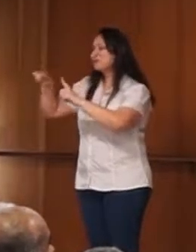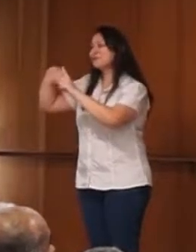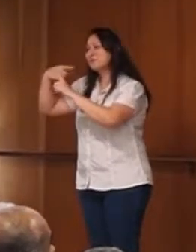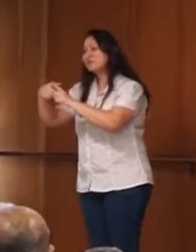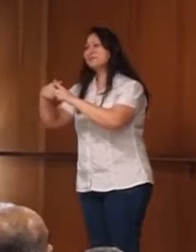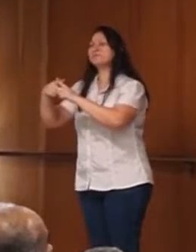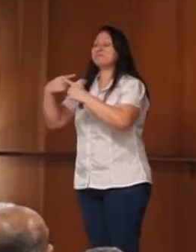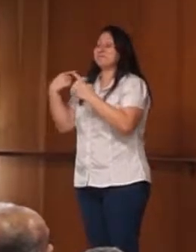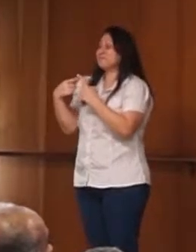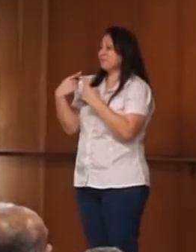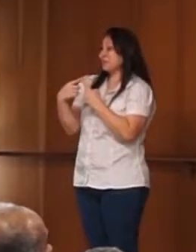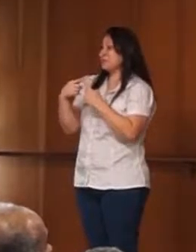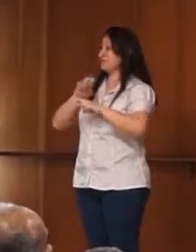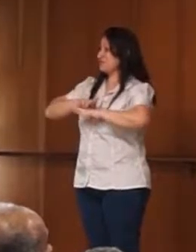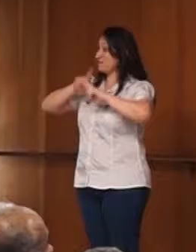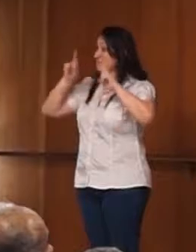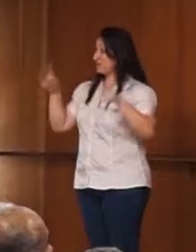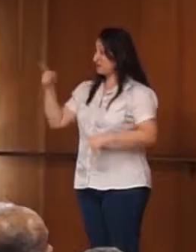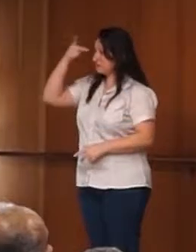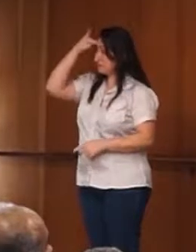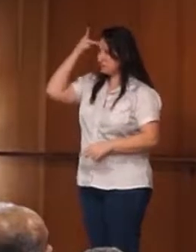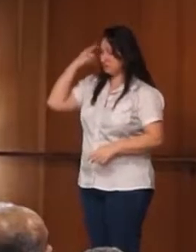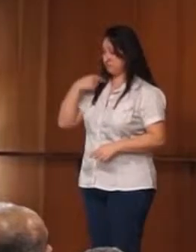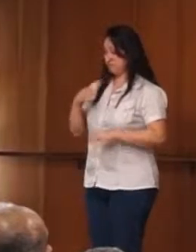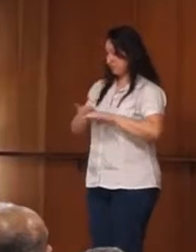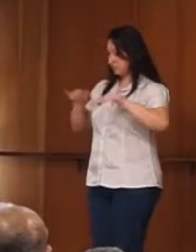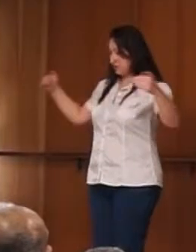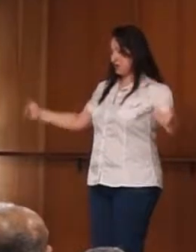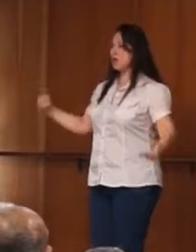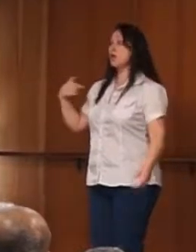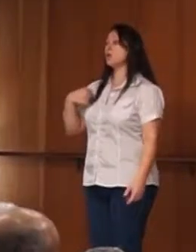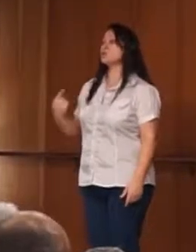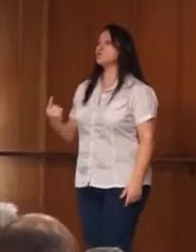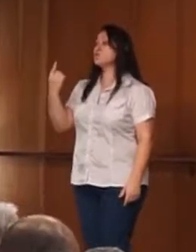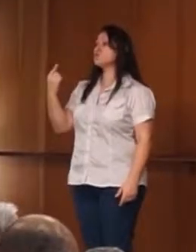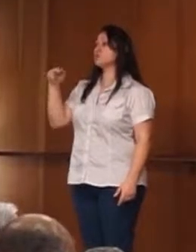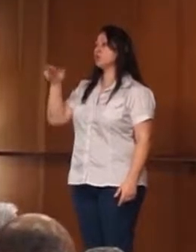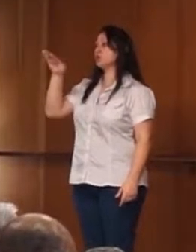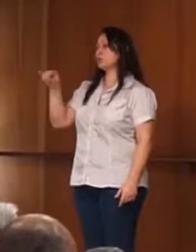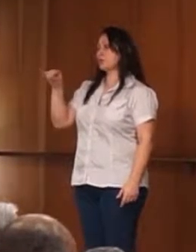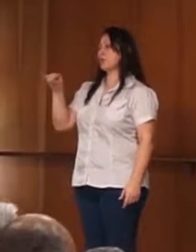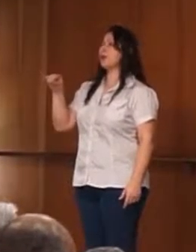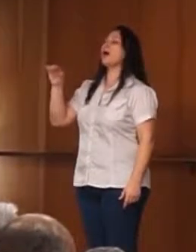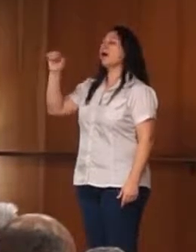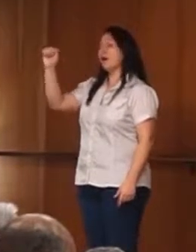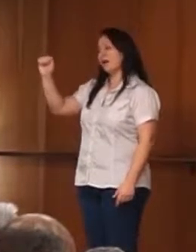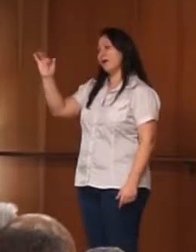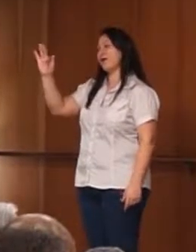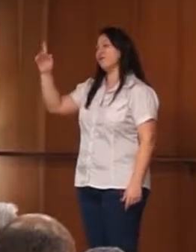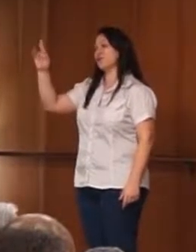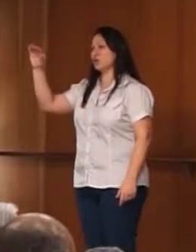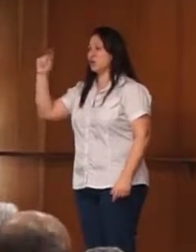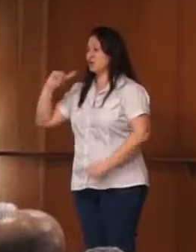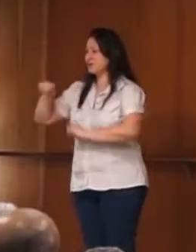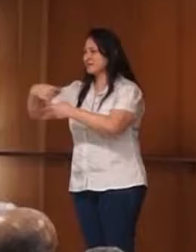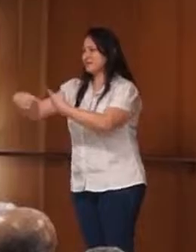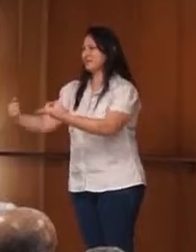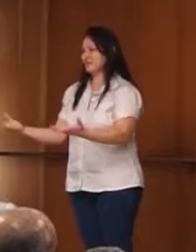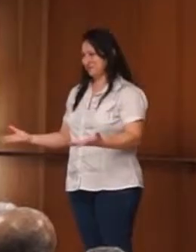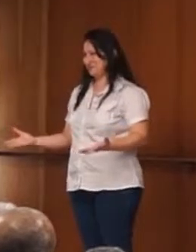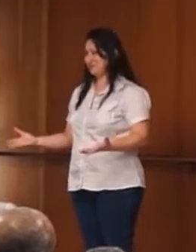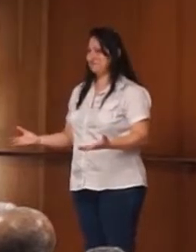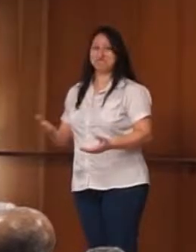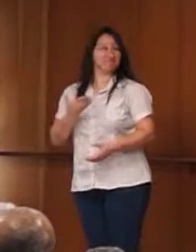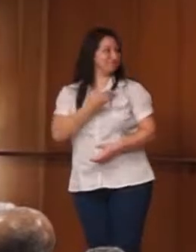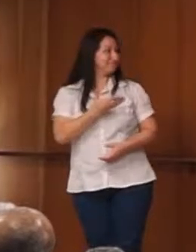diferentemente, provavelmente, de todos aqui na mesa, eu sou o único afrodescendente, pelo menos de forma atestada, afrodescendente.